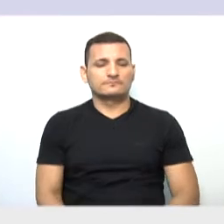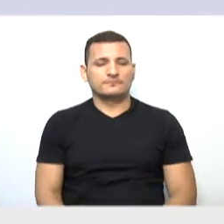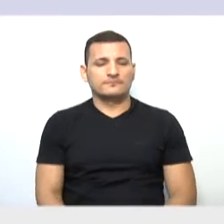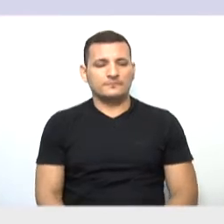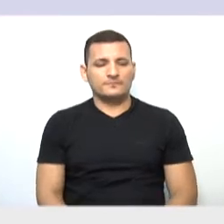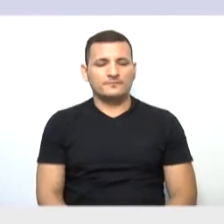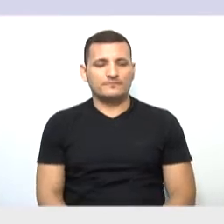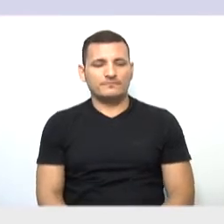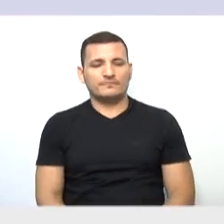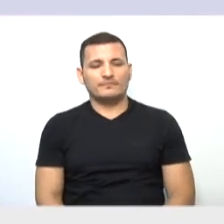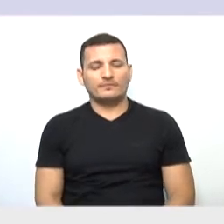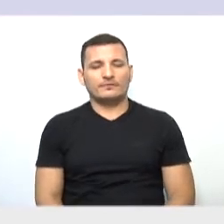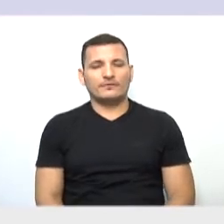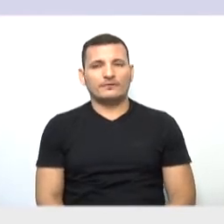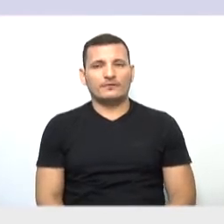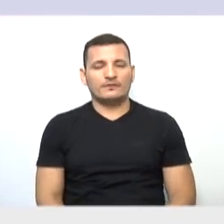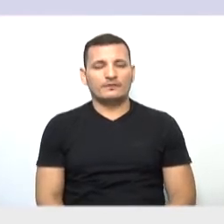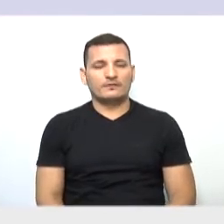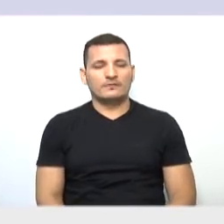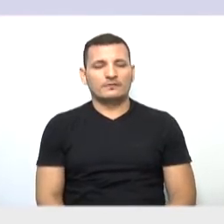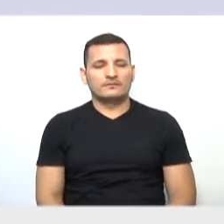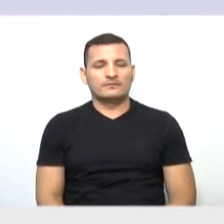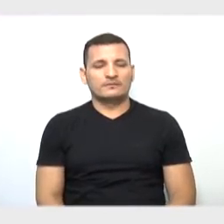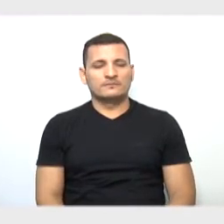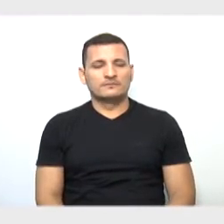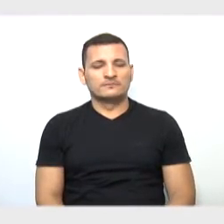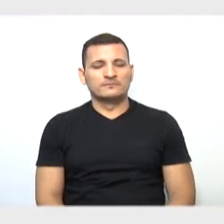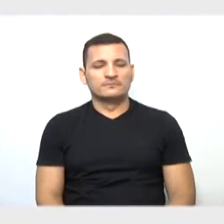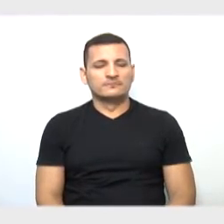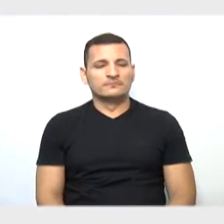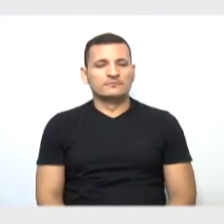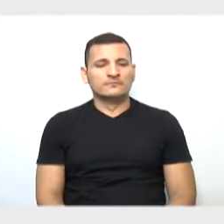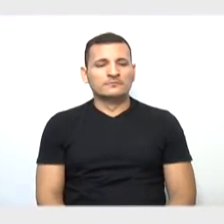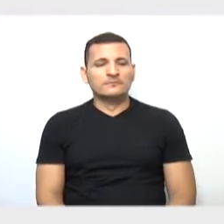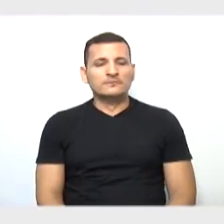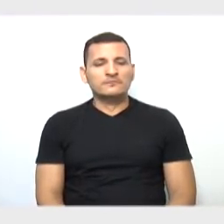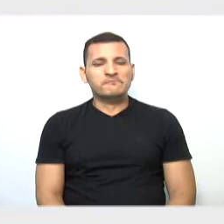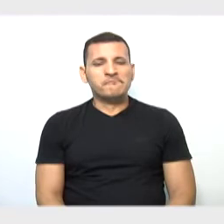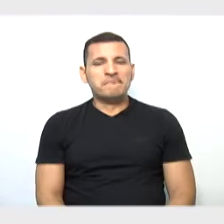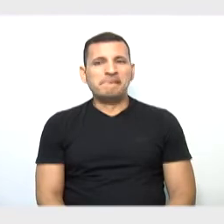JavaScript, eu tenho que iniciar com a tag script.